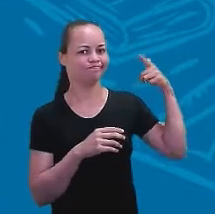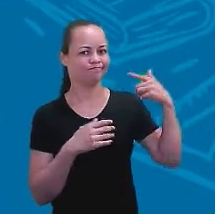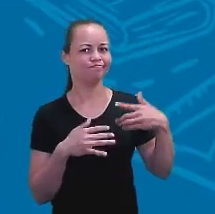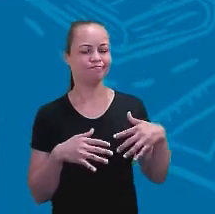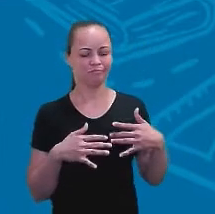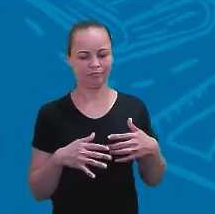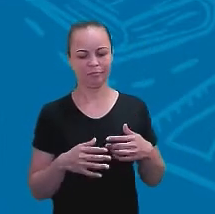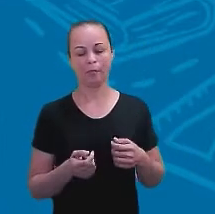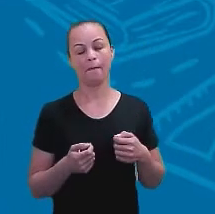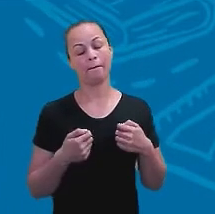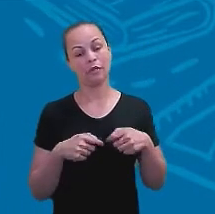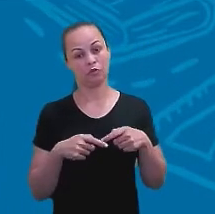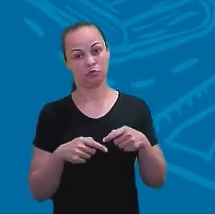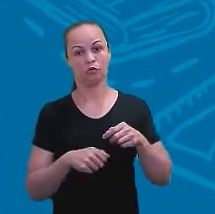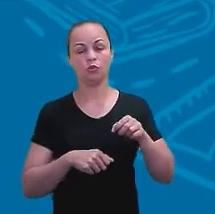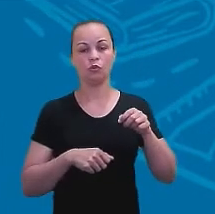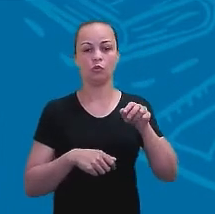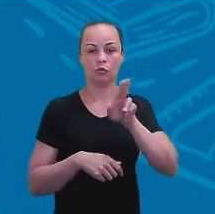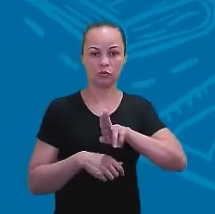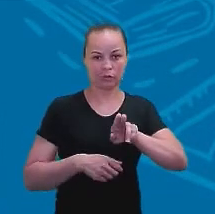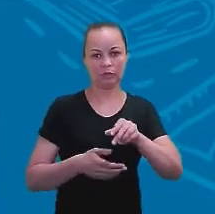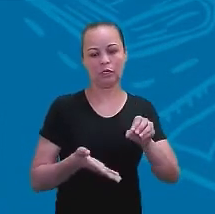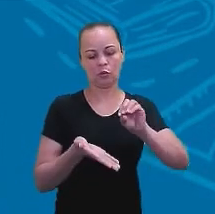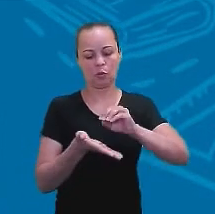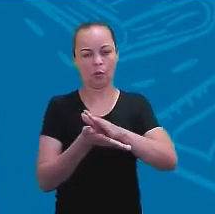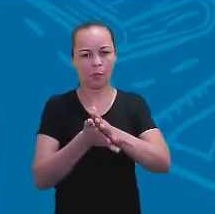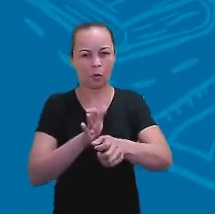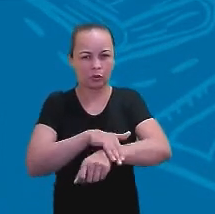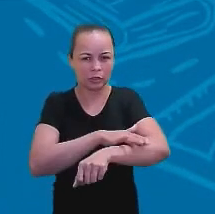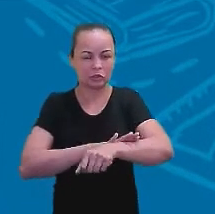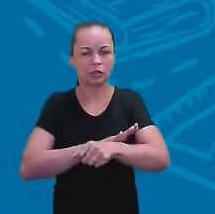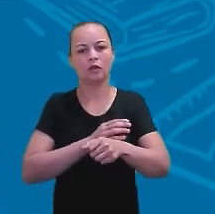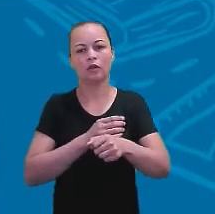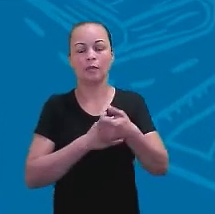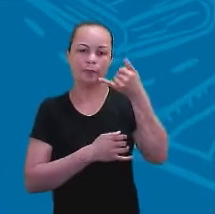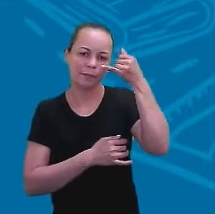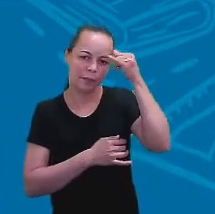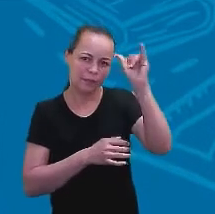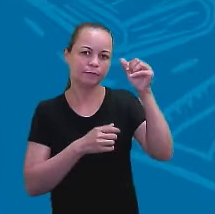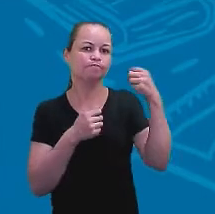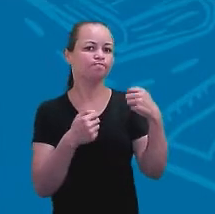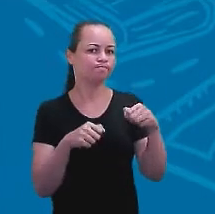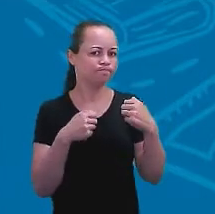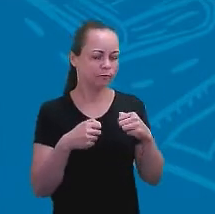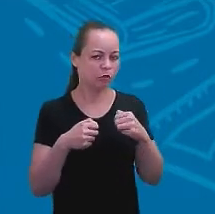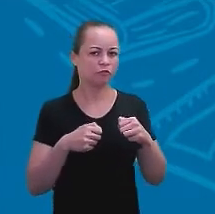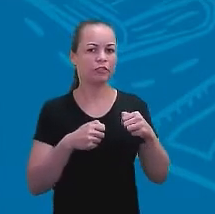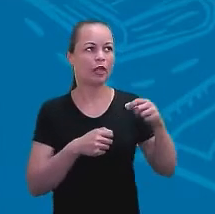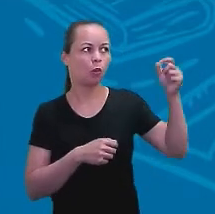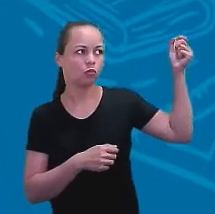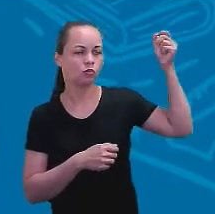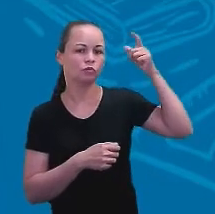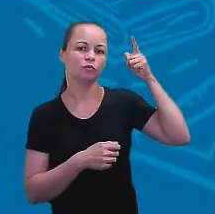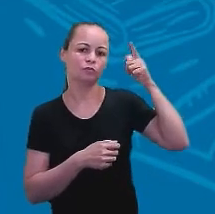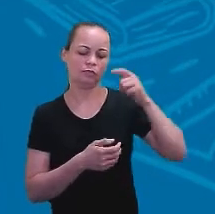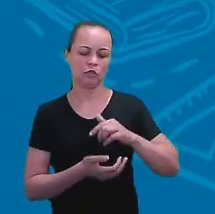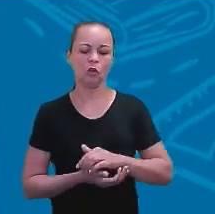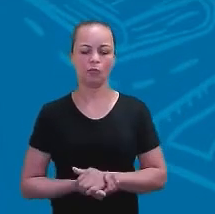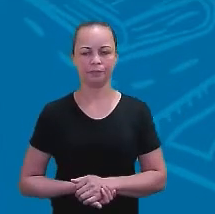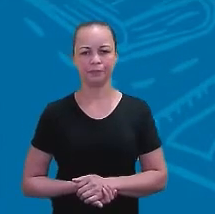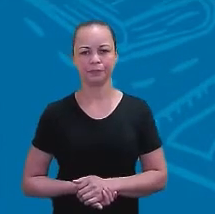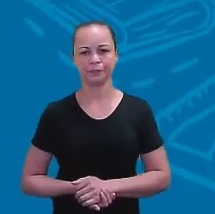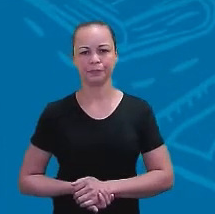usando protetor solar, a gente deve estar evitando essa exposição muito contínua aos